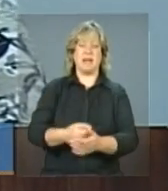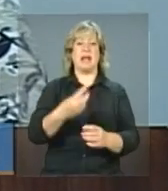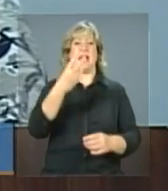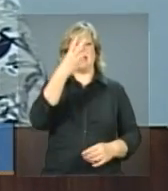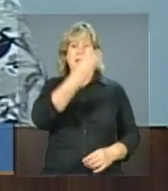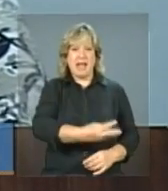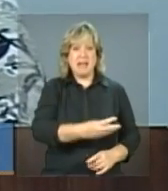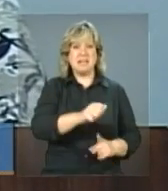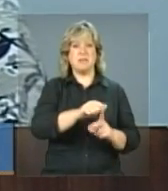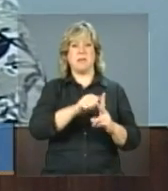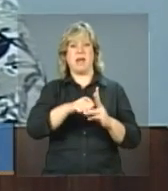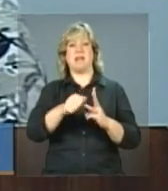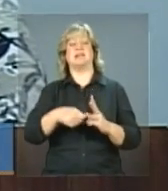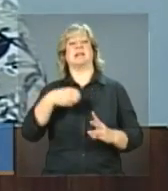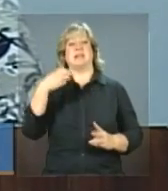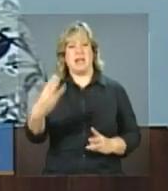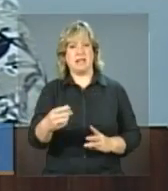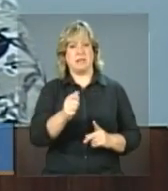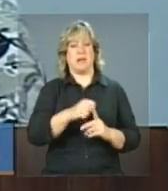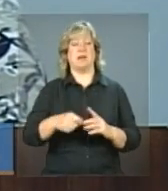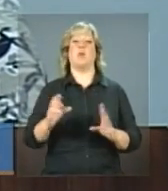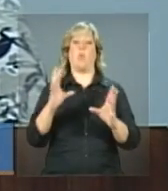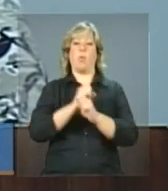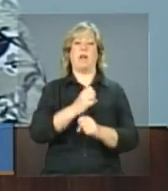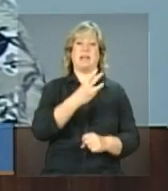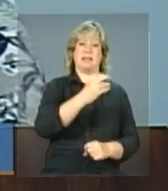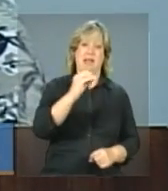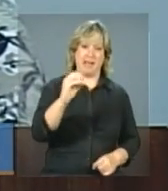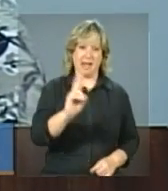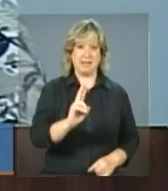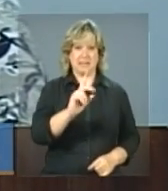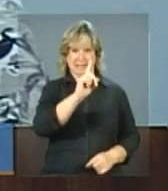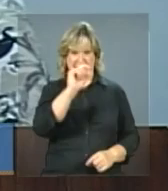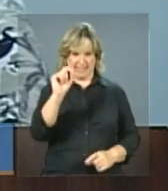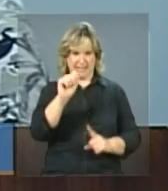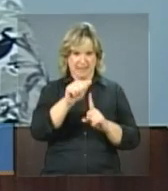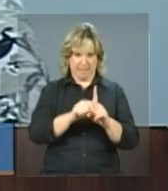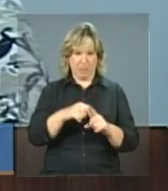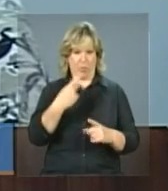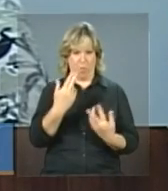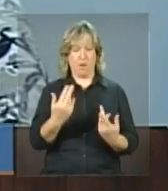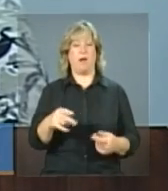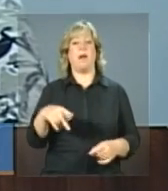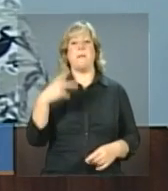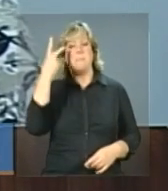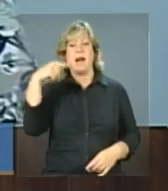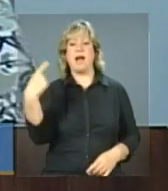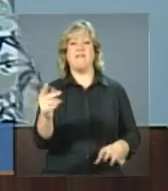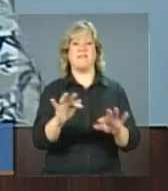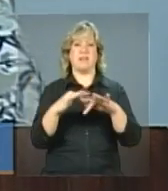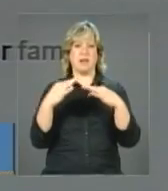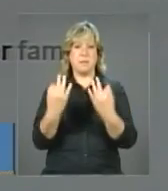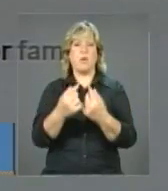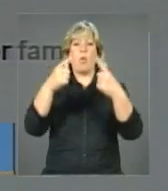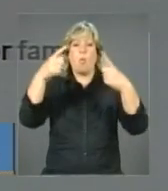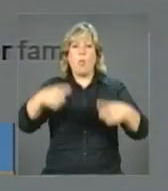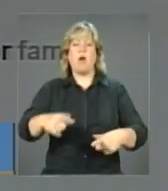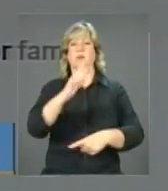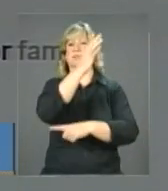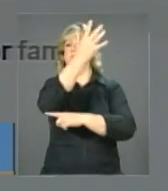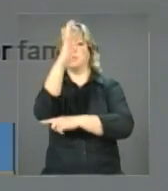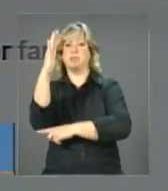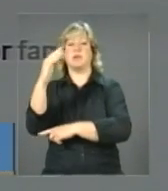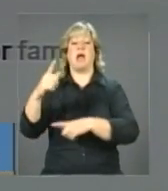trimestralmente, portanto, R$ 300,00 a cada 3 meses, para famílias em reservas extrativistas, em florestas nacionais, em áreas